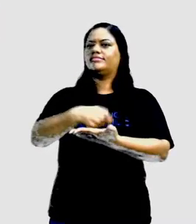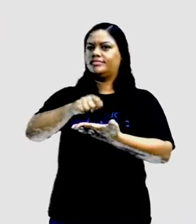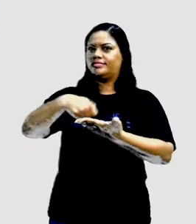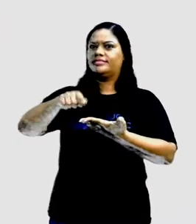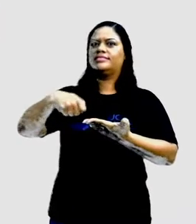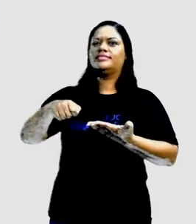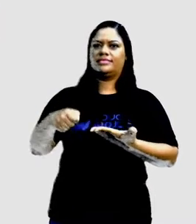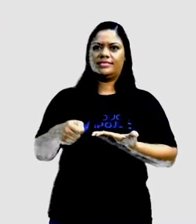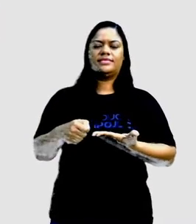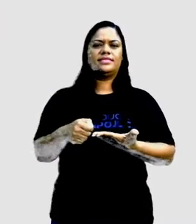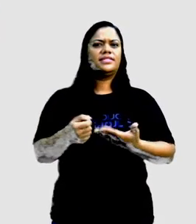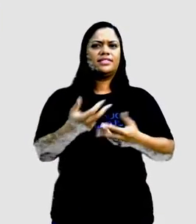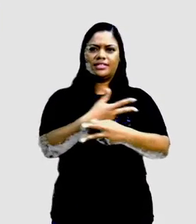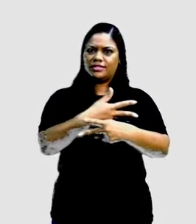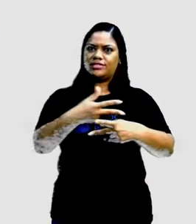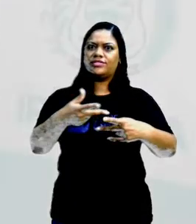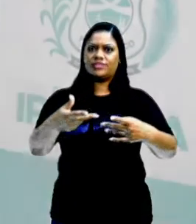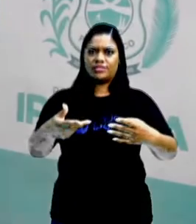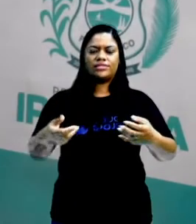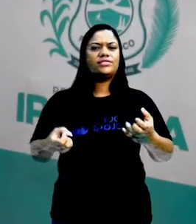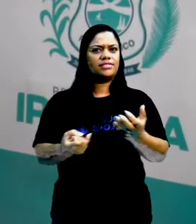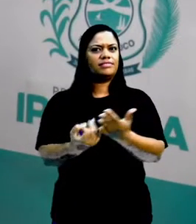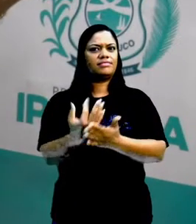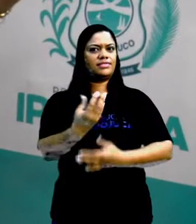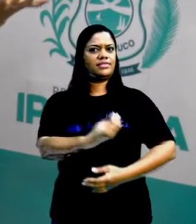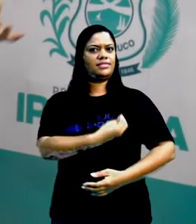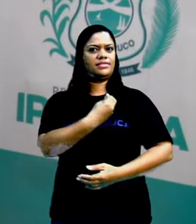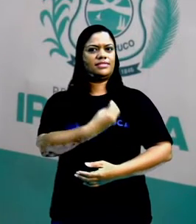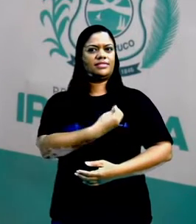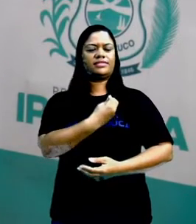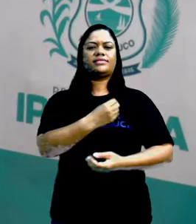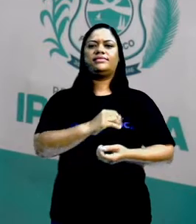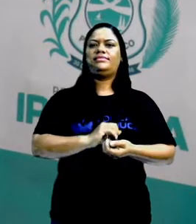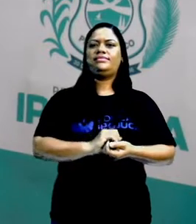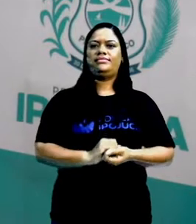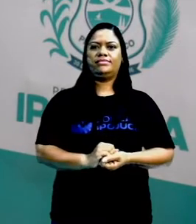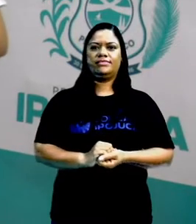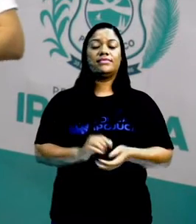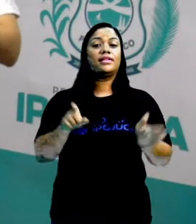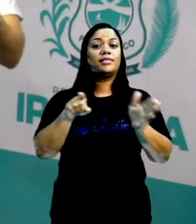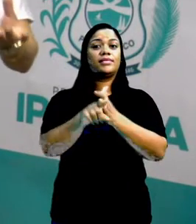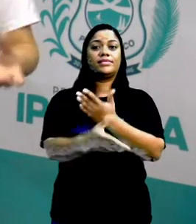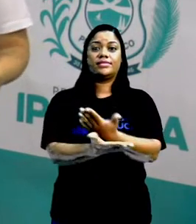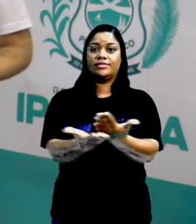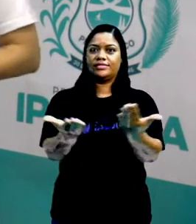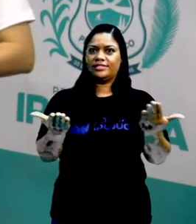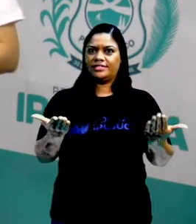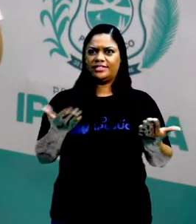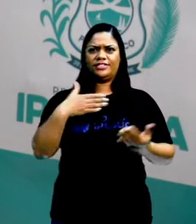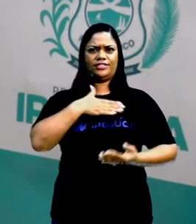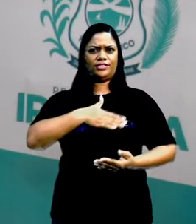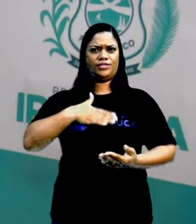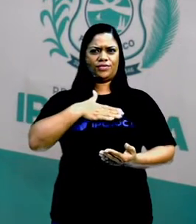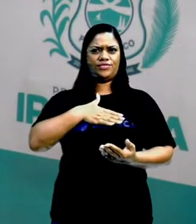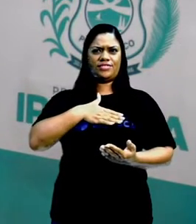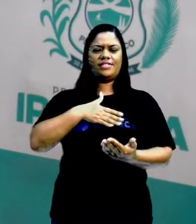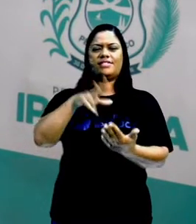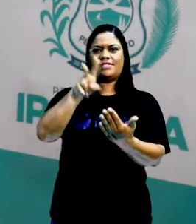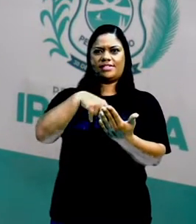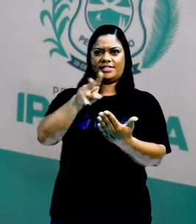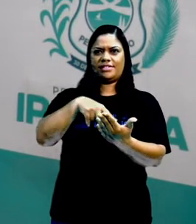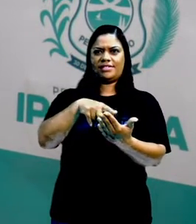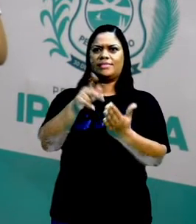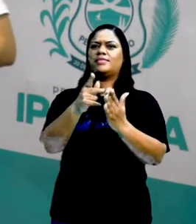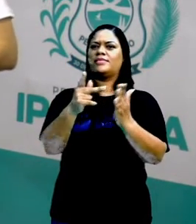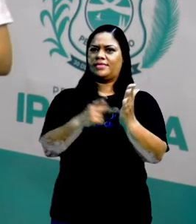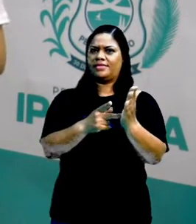diante das situações da vida. E aí, faço a pergunta, vocês gostam de ler? Vocês